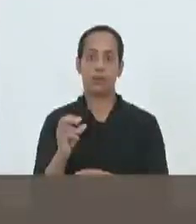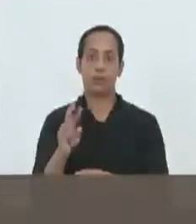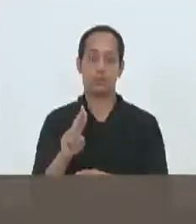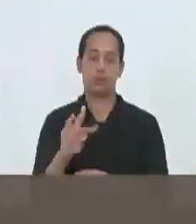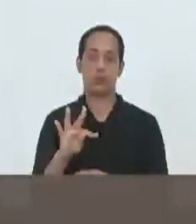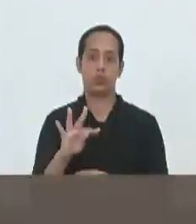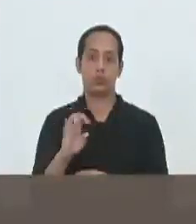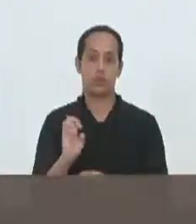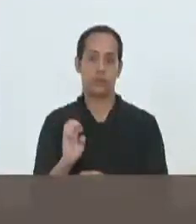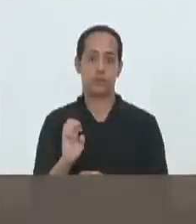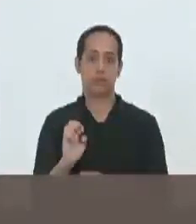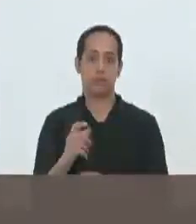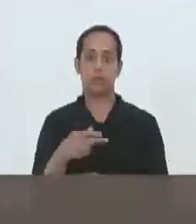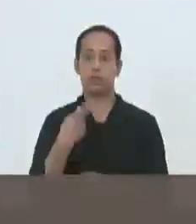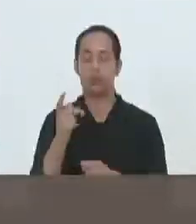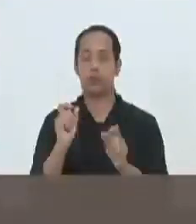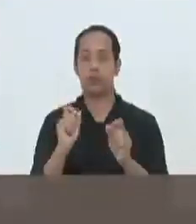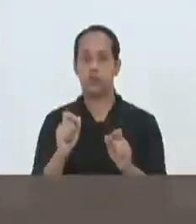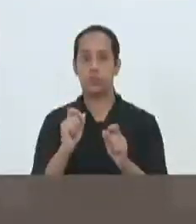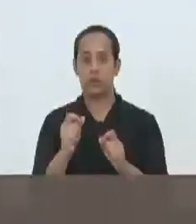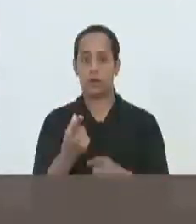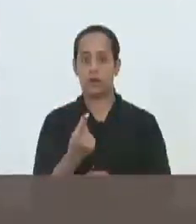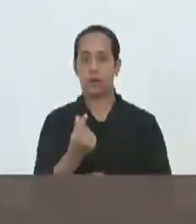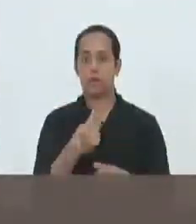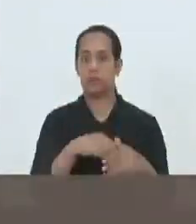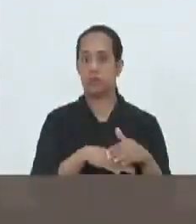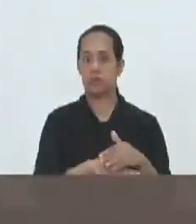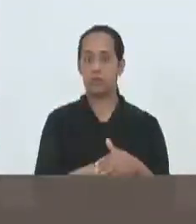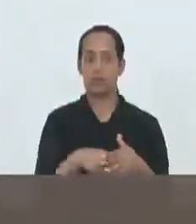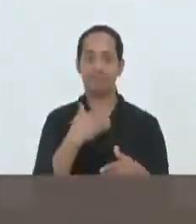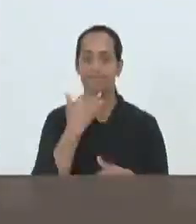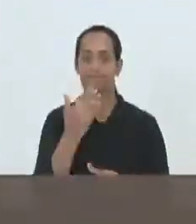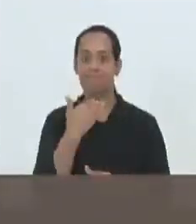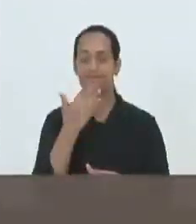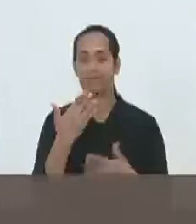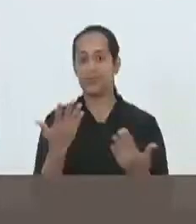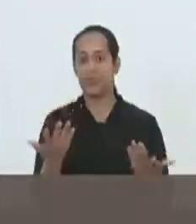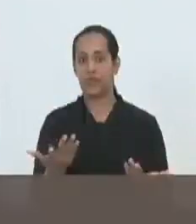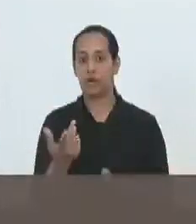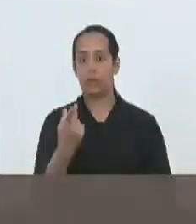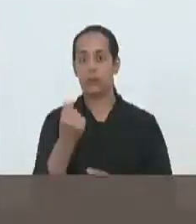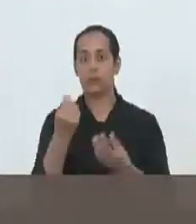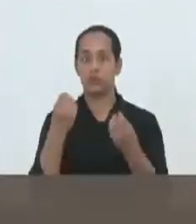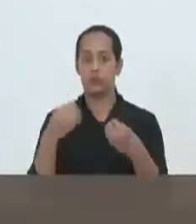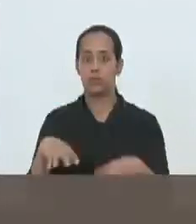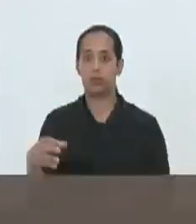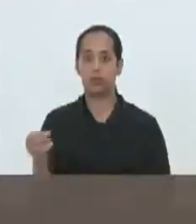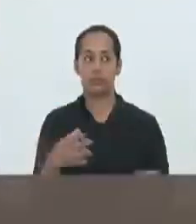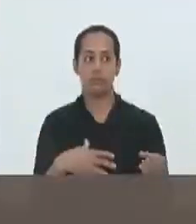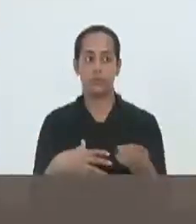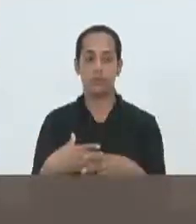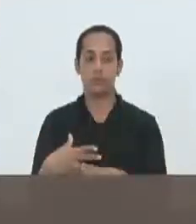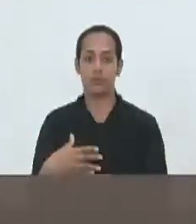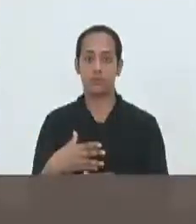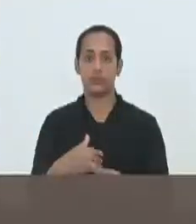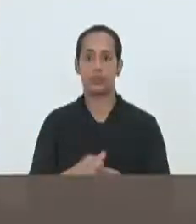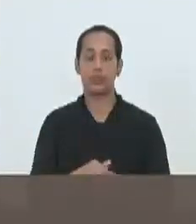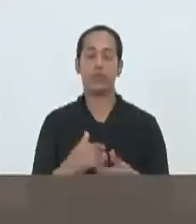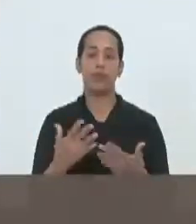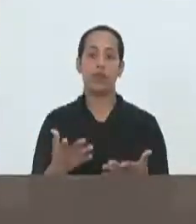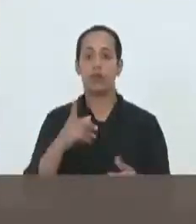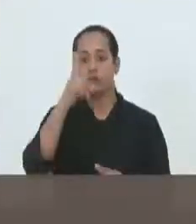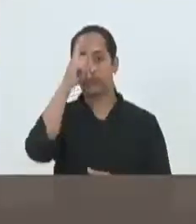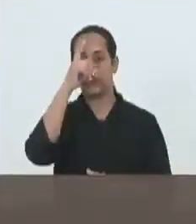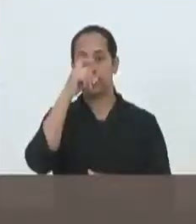tá dando conta então novas despesas é que a o hospital camares e o JJM tem